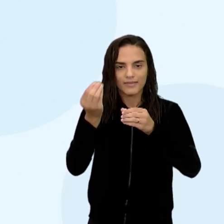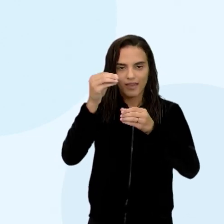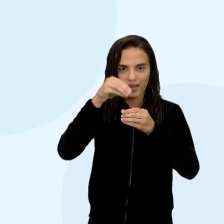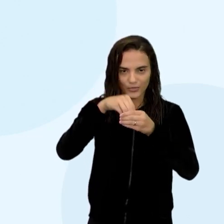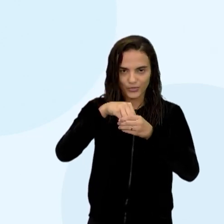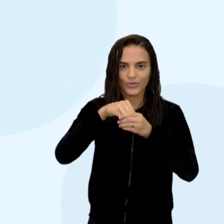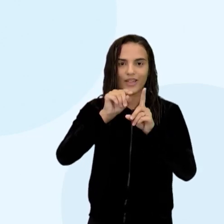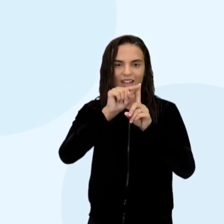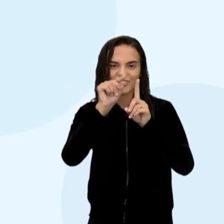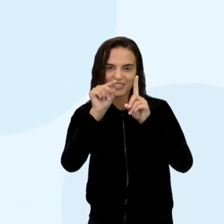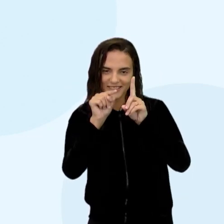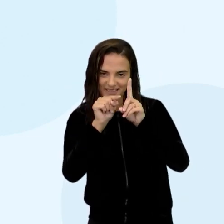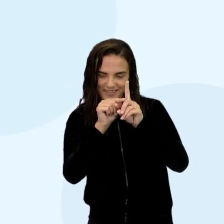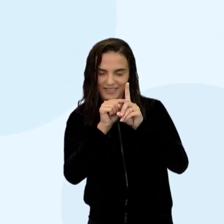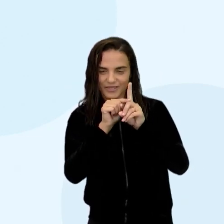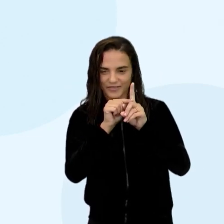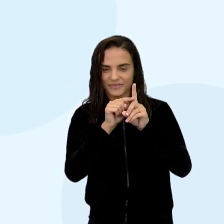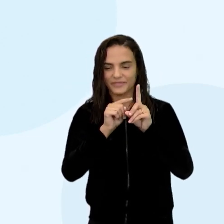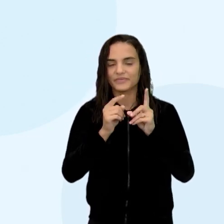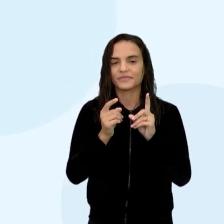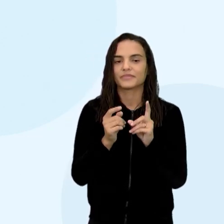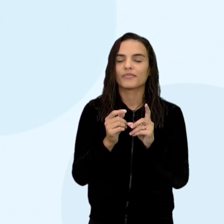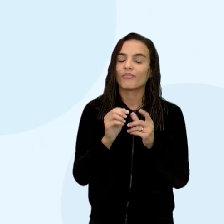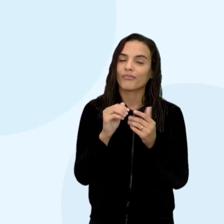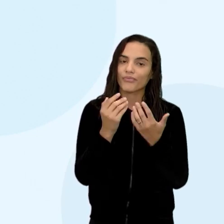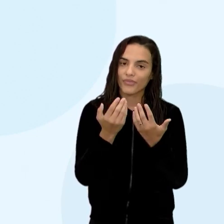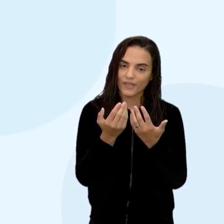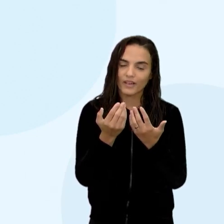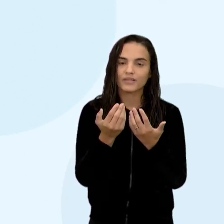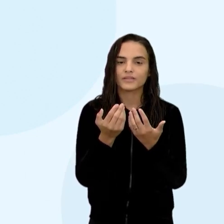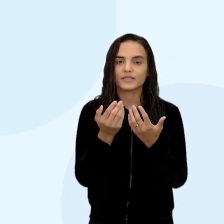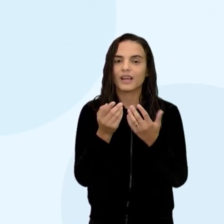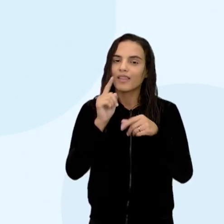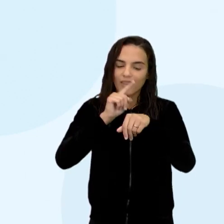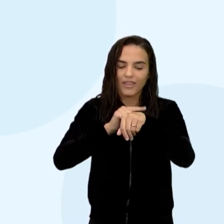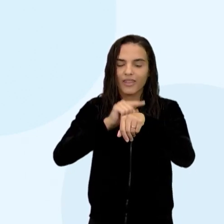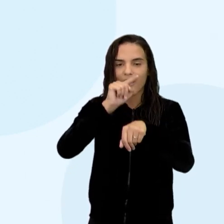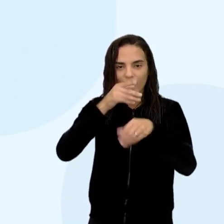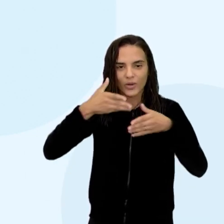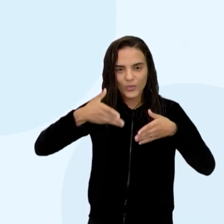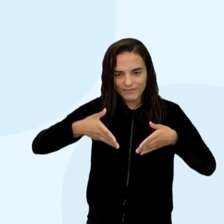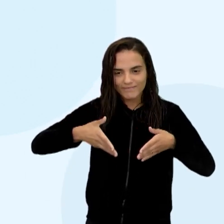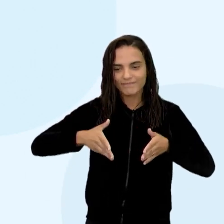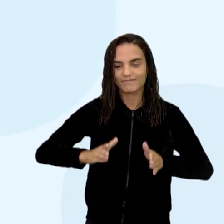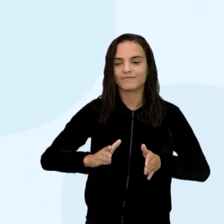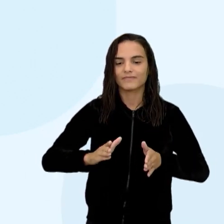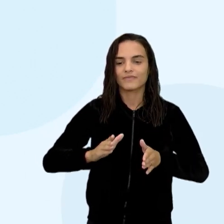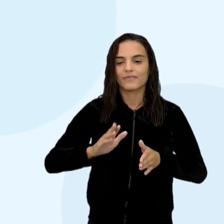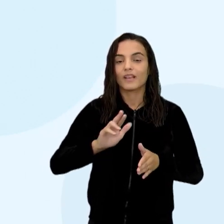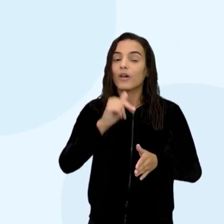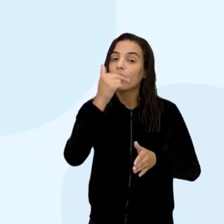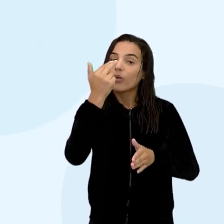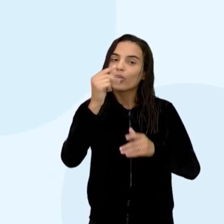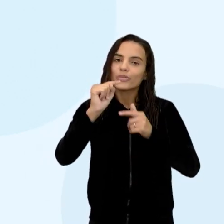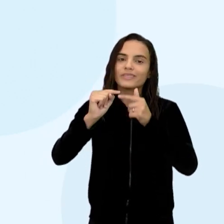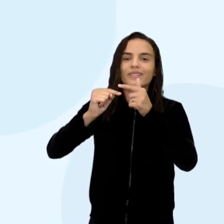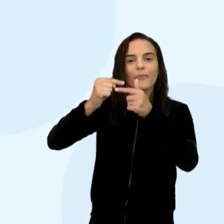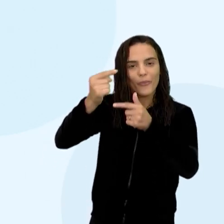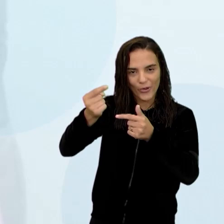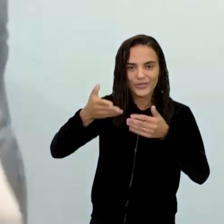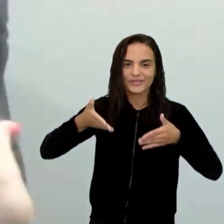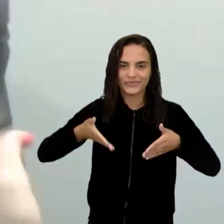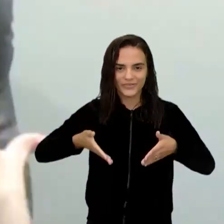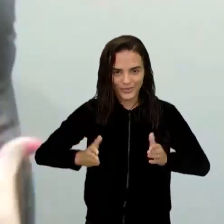gestação, perinatal, né, que é na hora do nascimento, e o pós-natal. E o